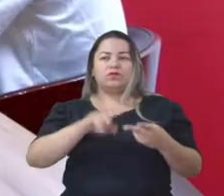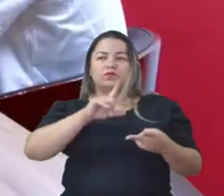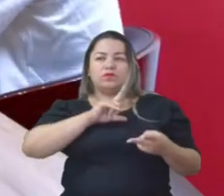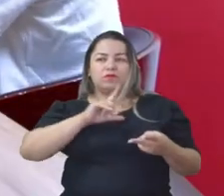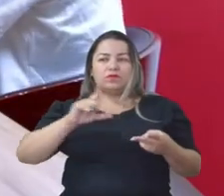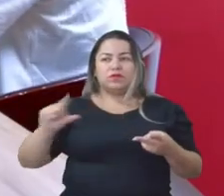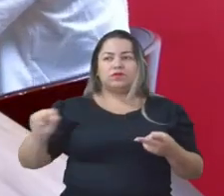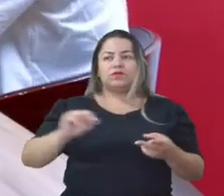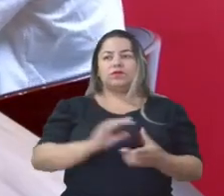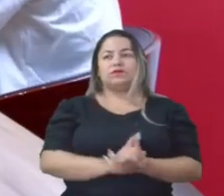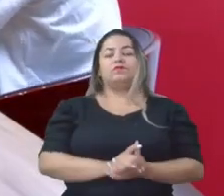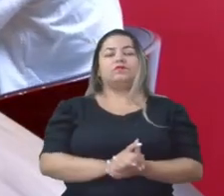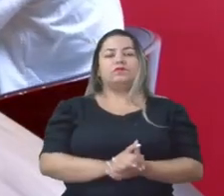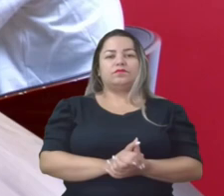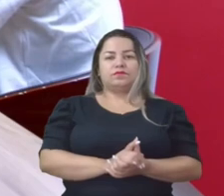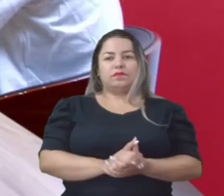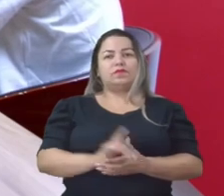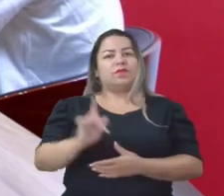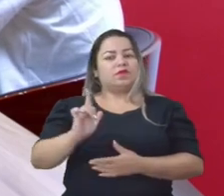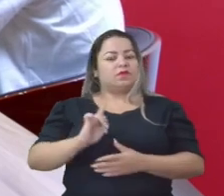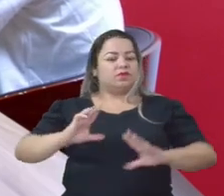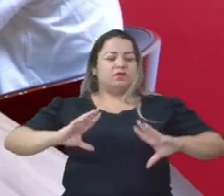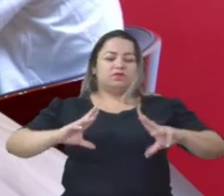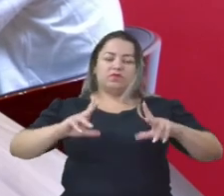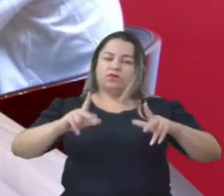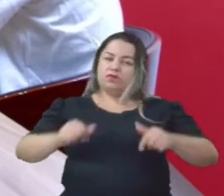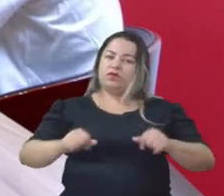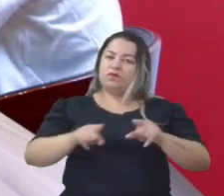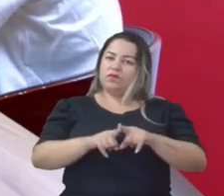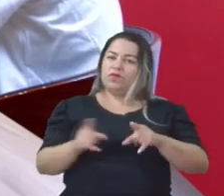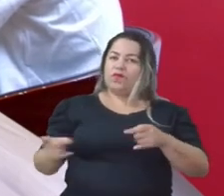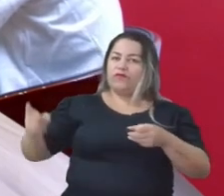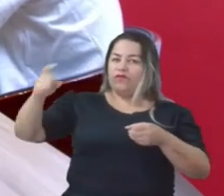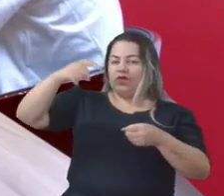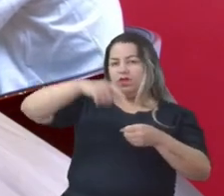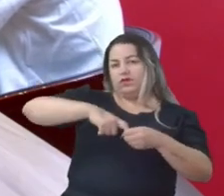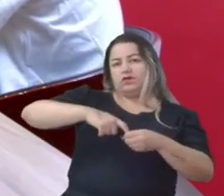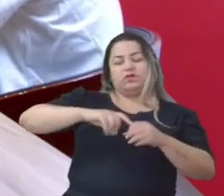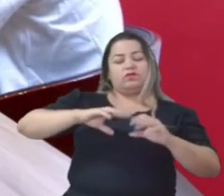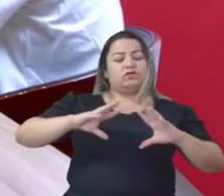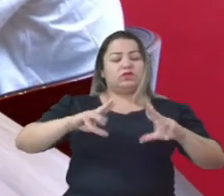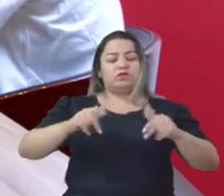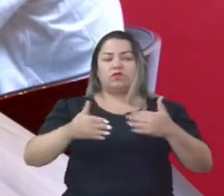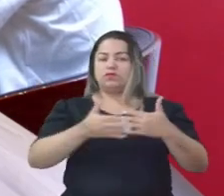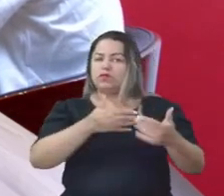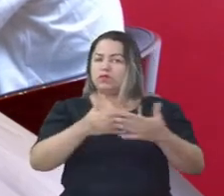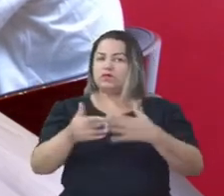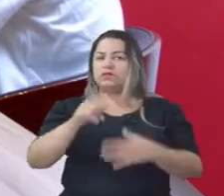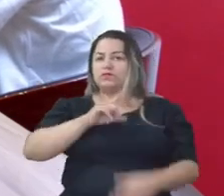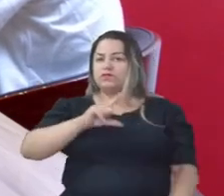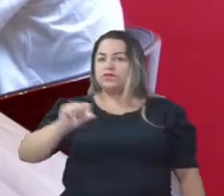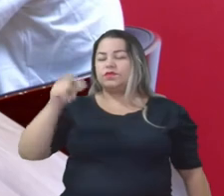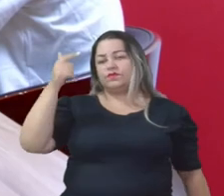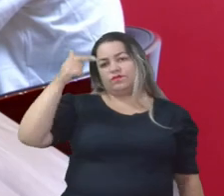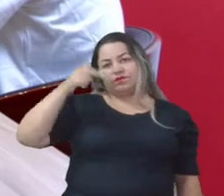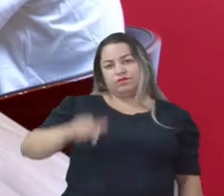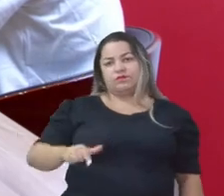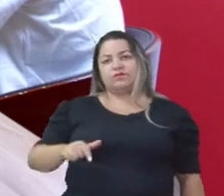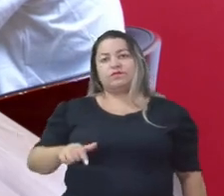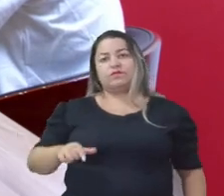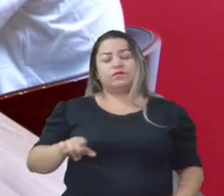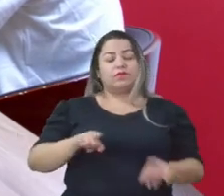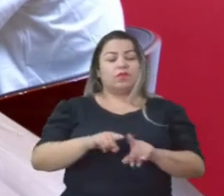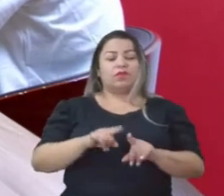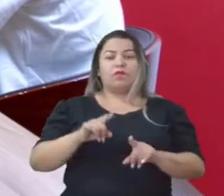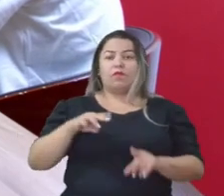foram expulsos, de que estava tendo todo momento uma retomada, todo momento sendo expulsos de novo. No Mato Grosso, se eu não